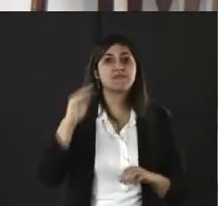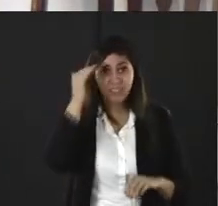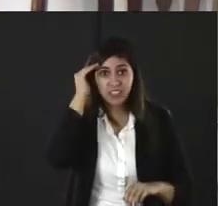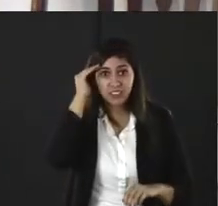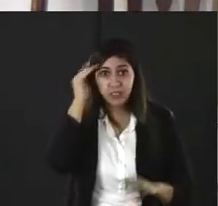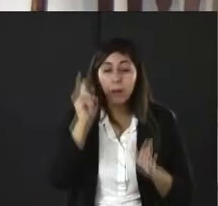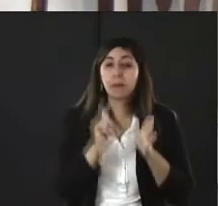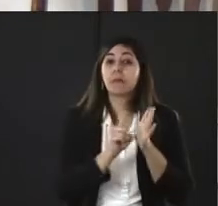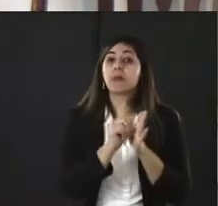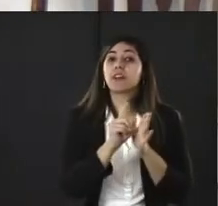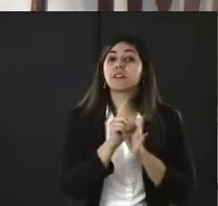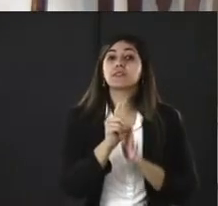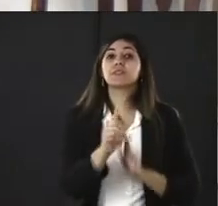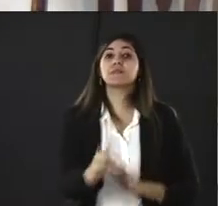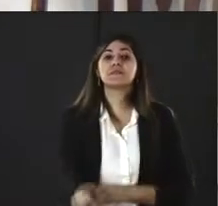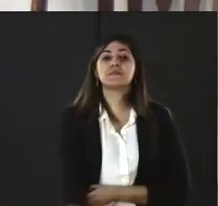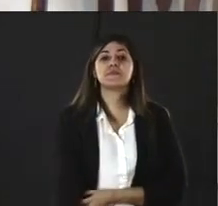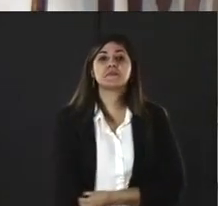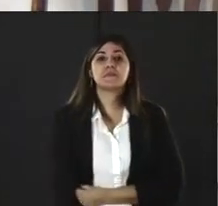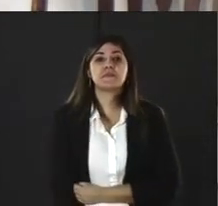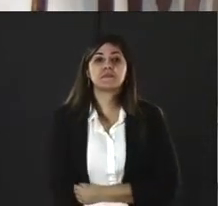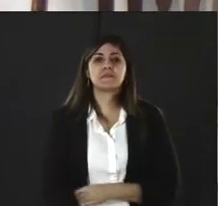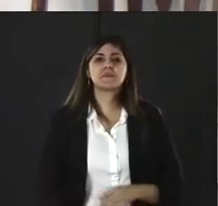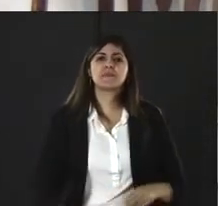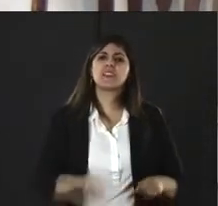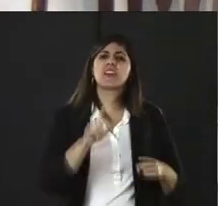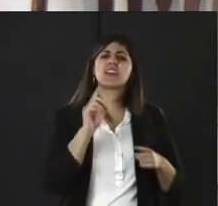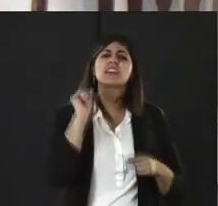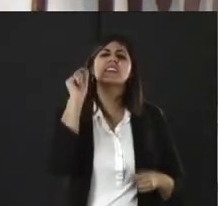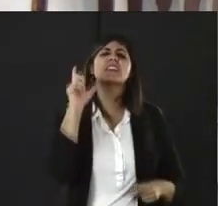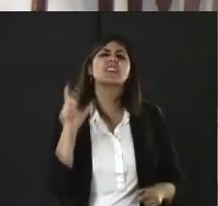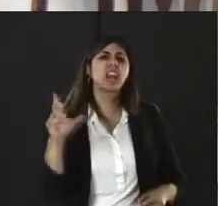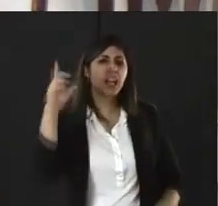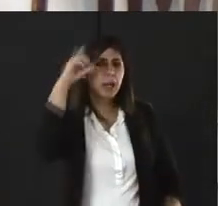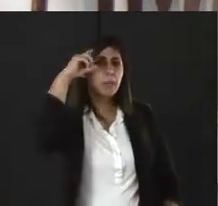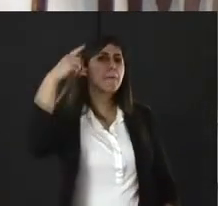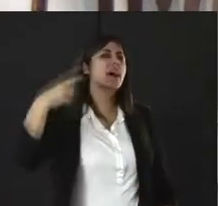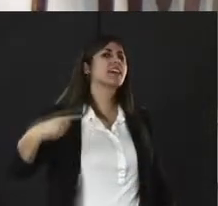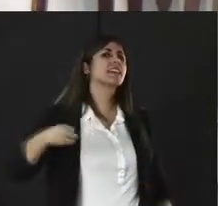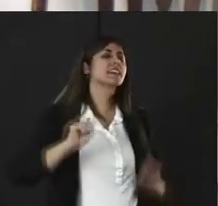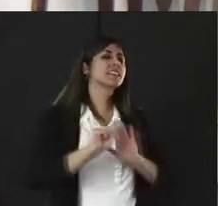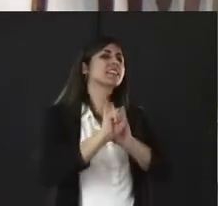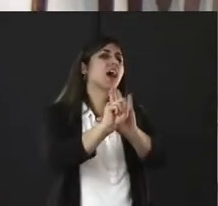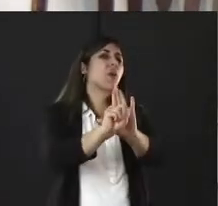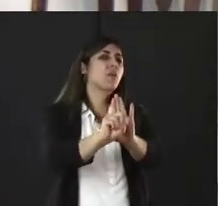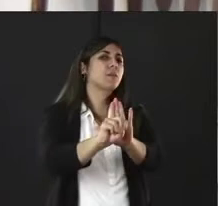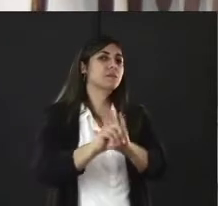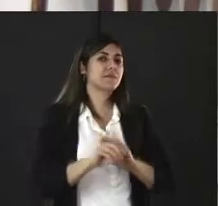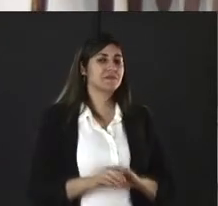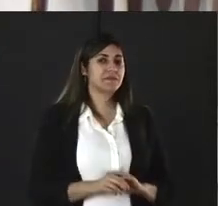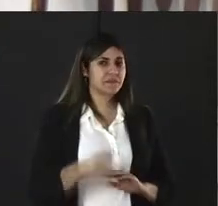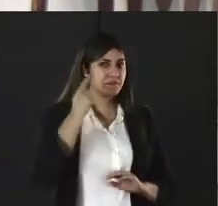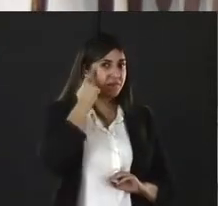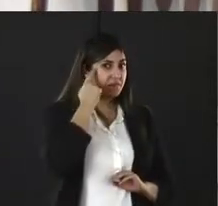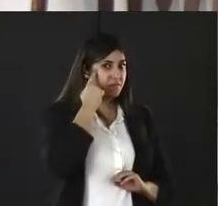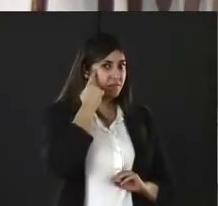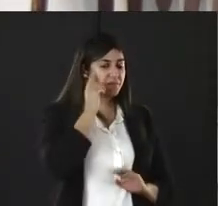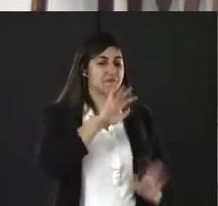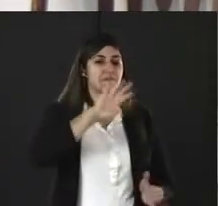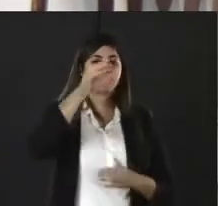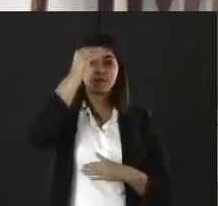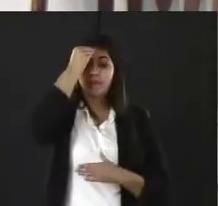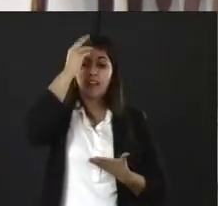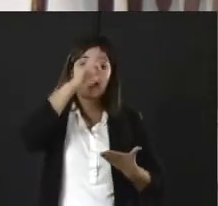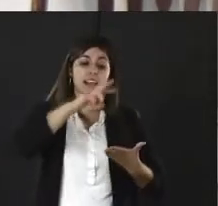pergunta é que envia este sinal olhando aqui para o texto nós começamos então